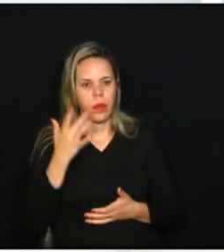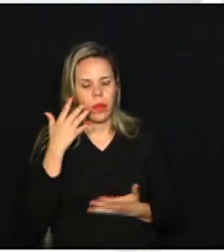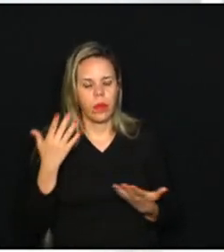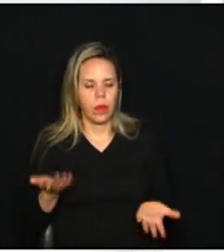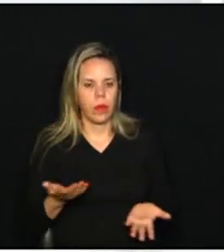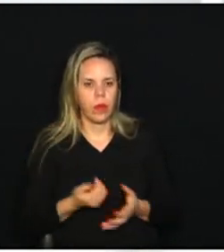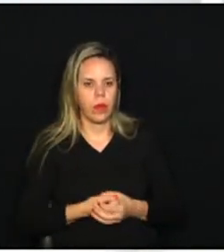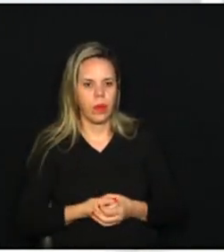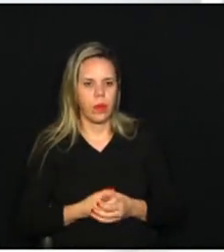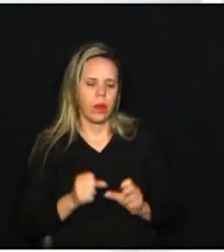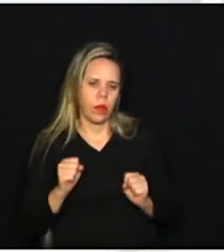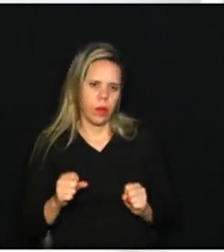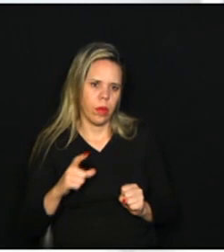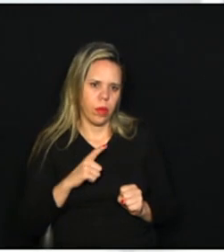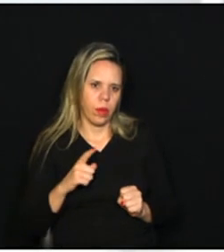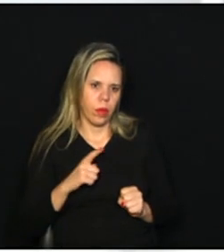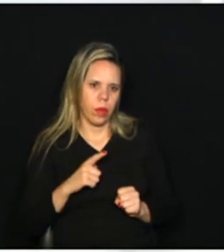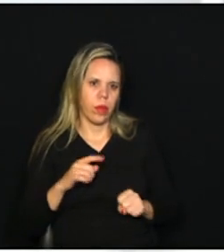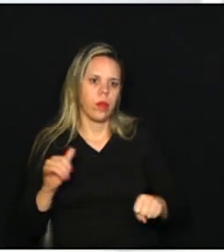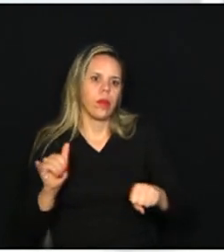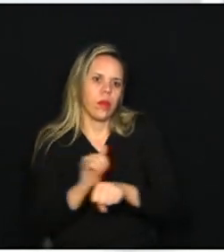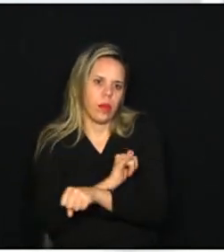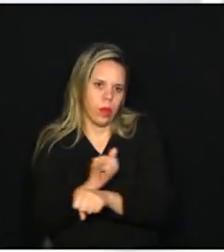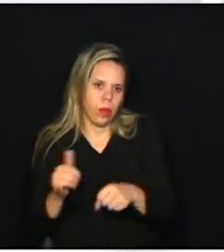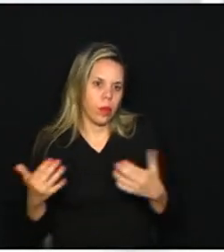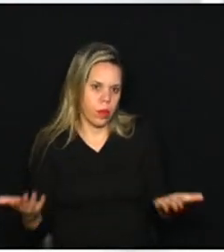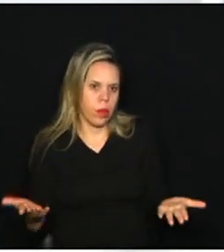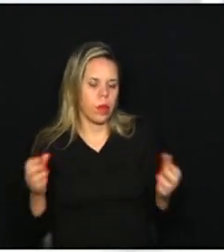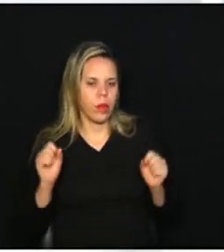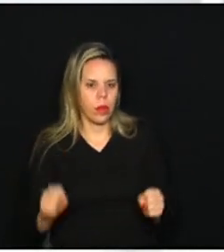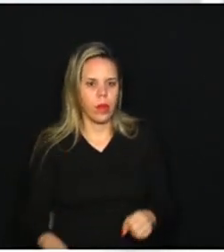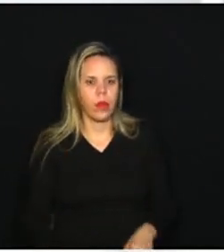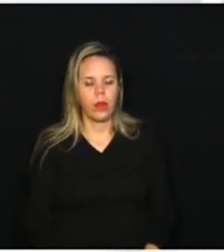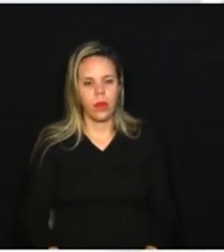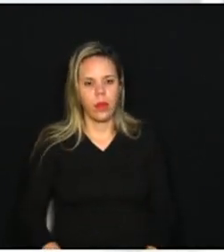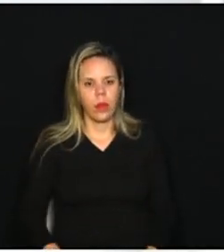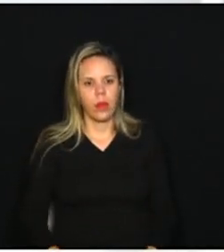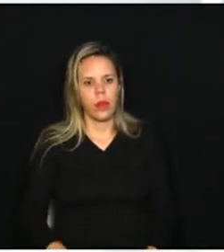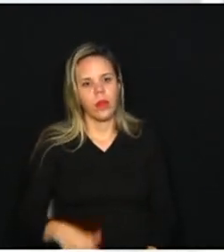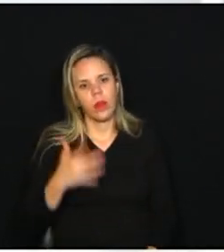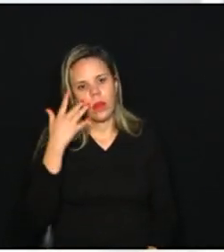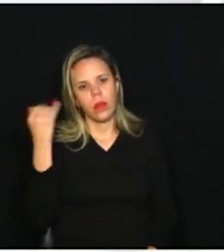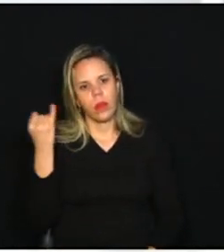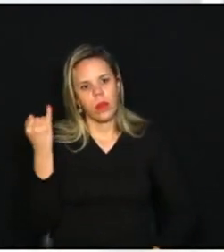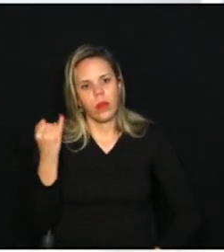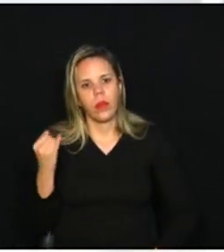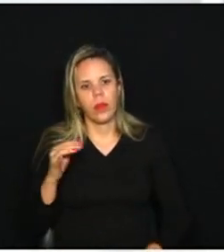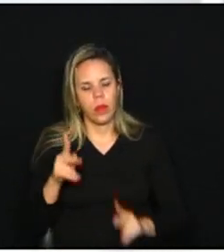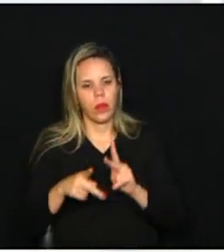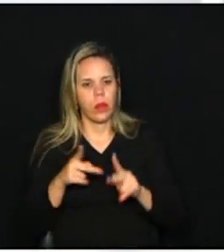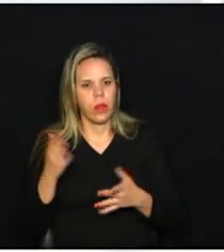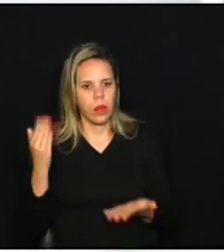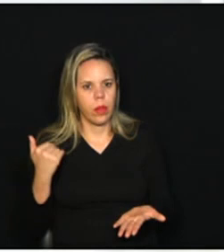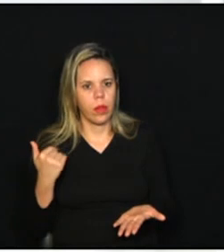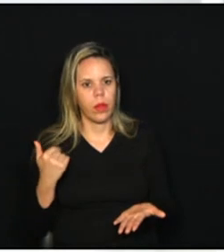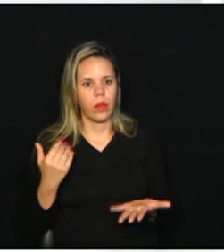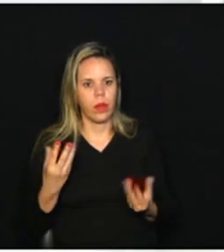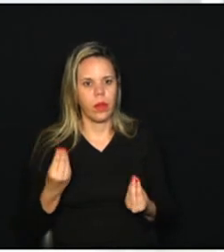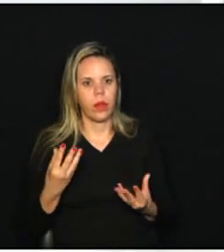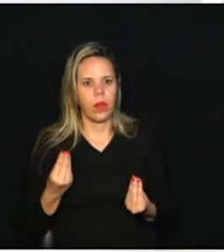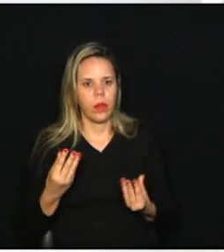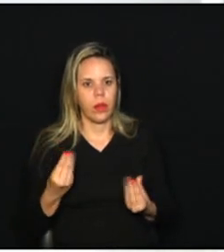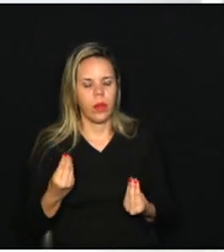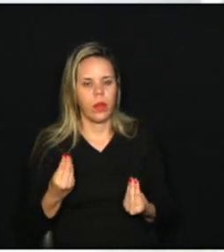assim, pode ser mais uma estratégia? Pode ser, mas eu acho importante que todo mundo saiba que são